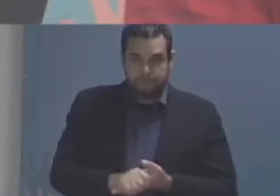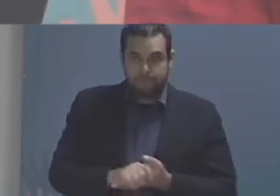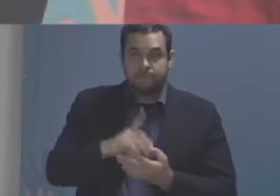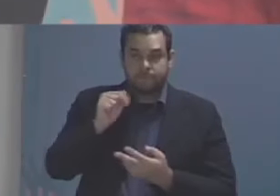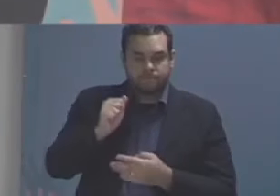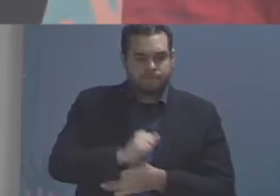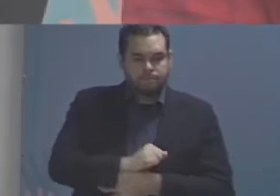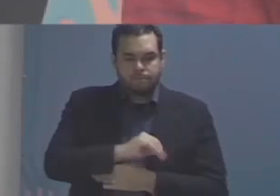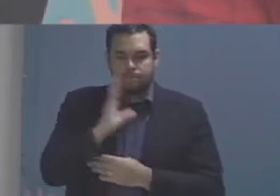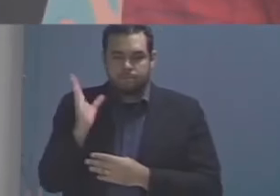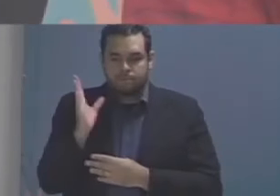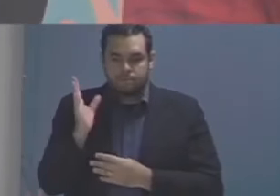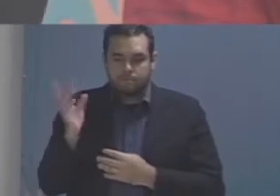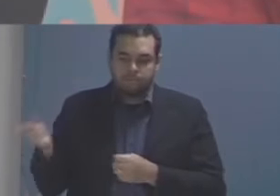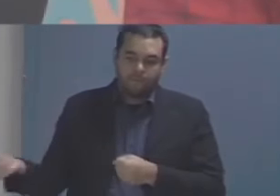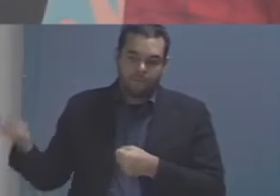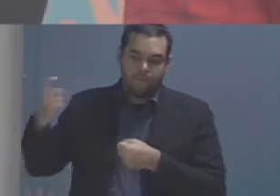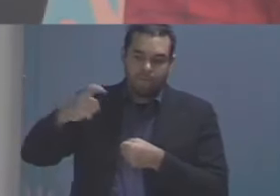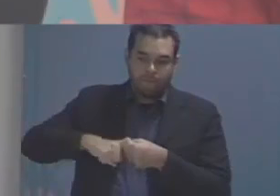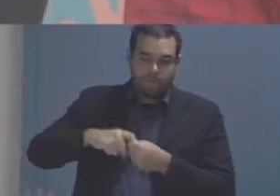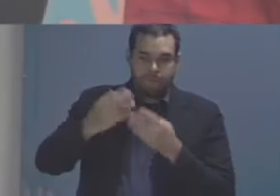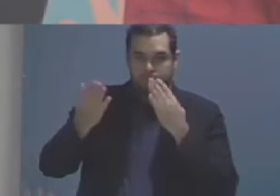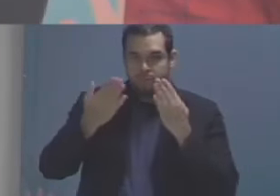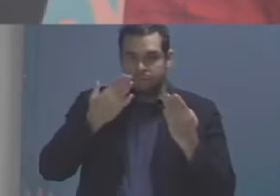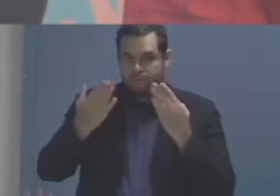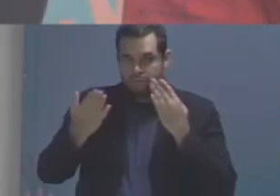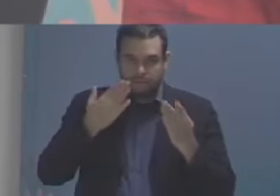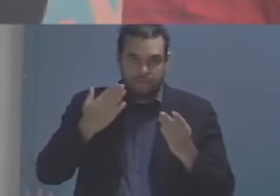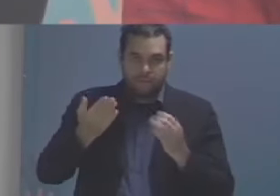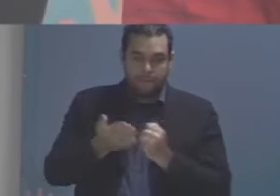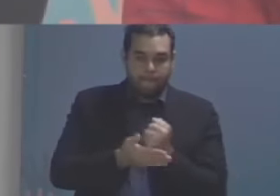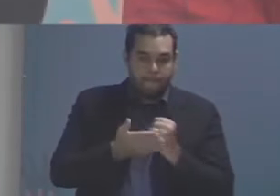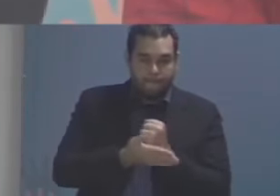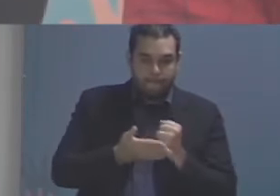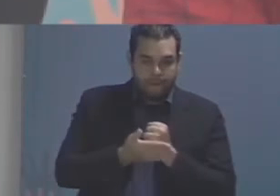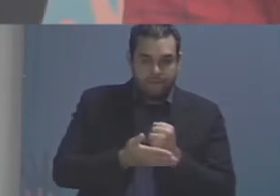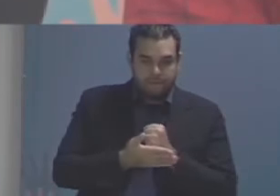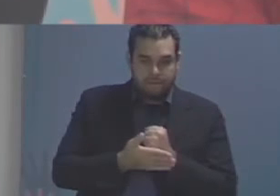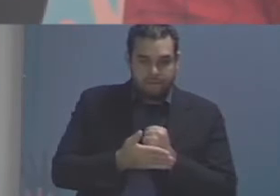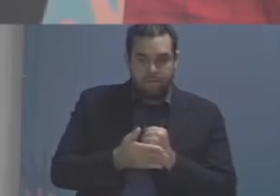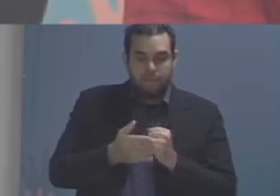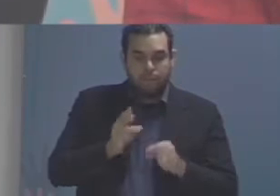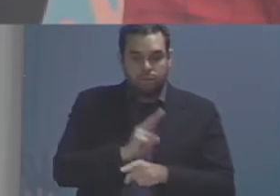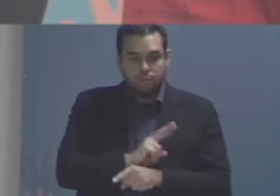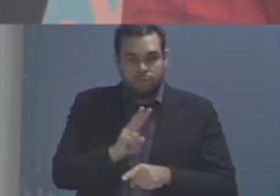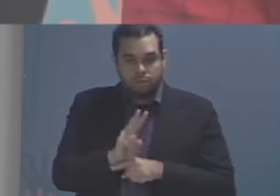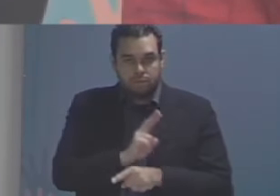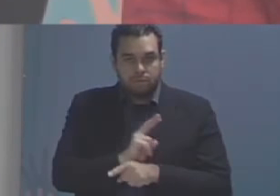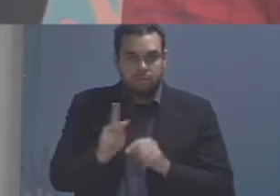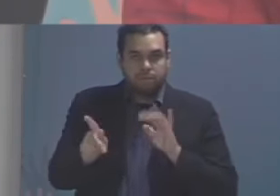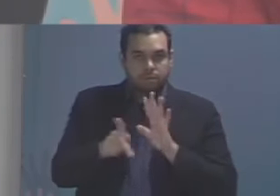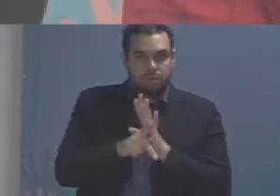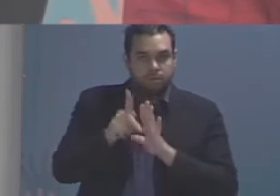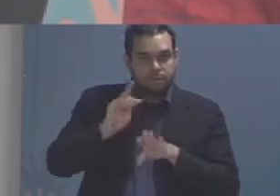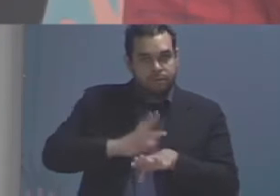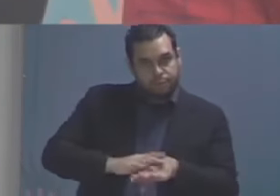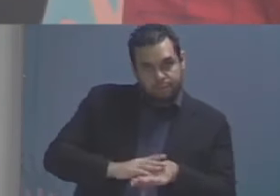forma muito clara de trazer a psicologia para uma pauta conservadora, uma pauta medicalizante, uma pauta